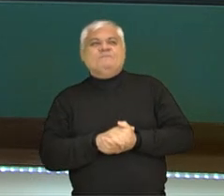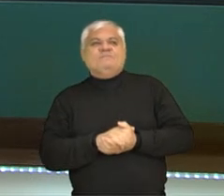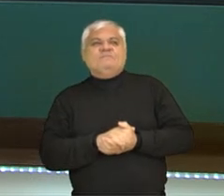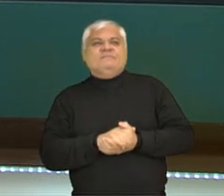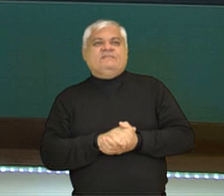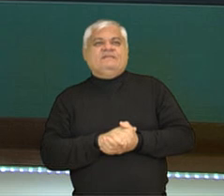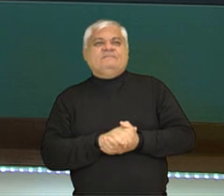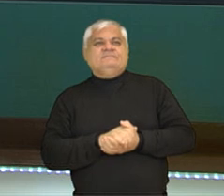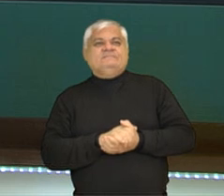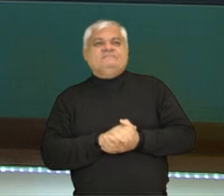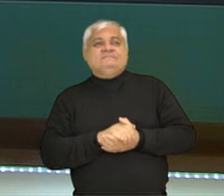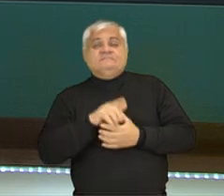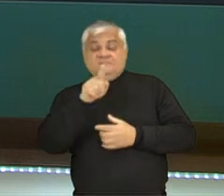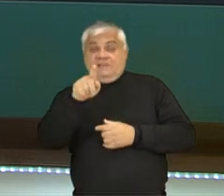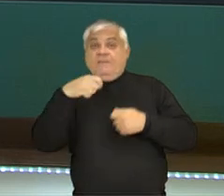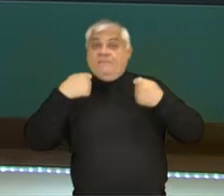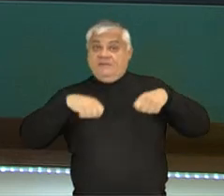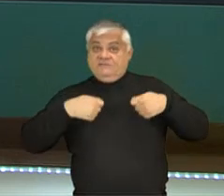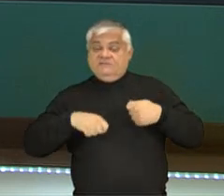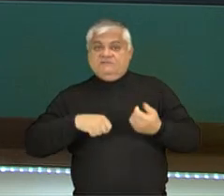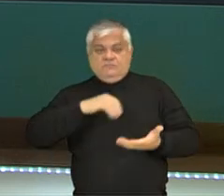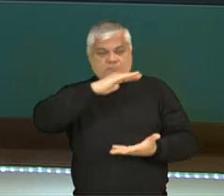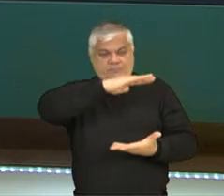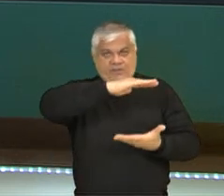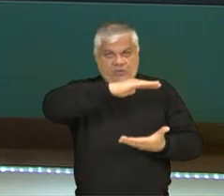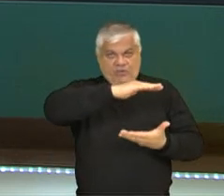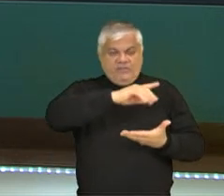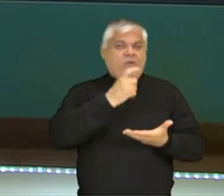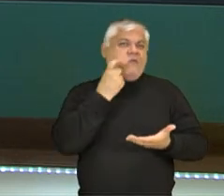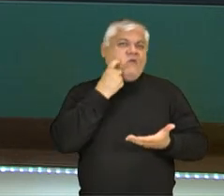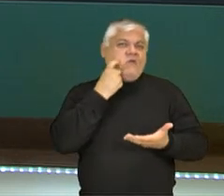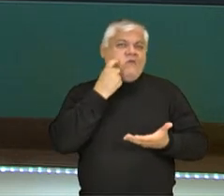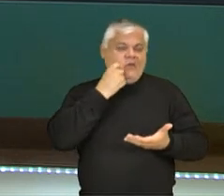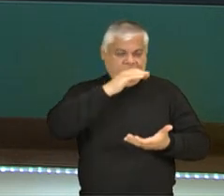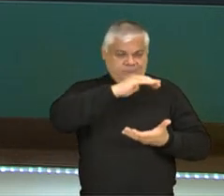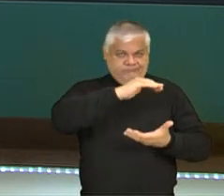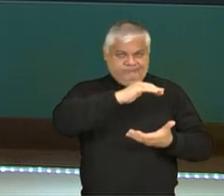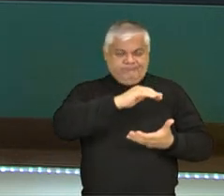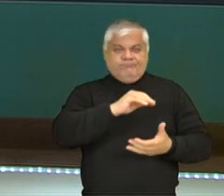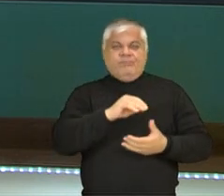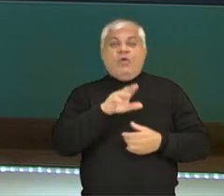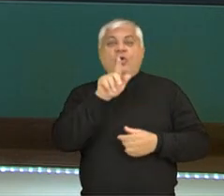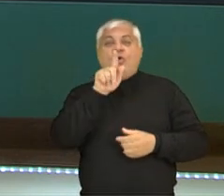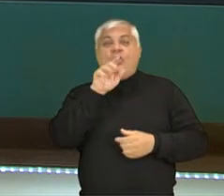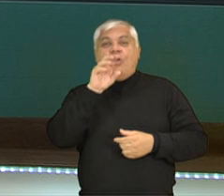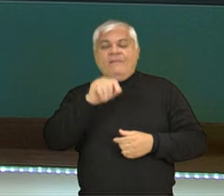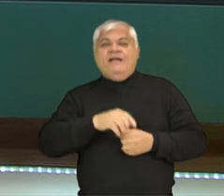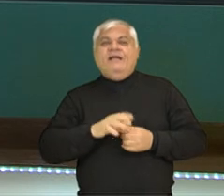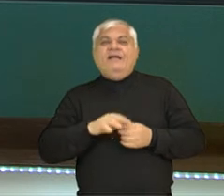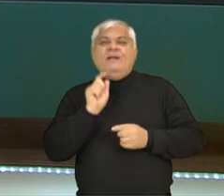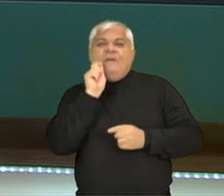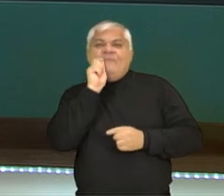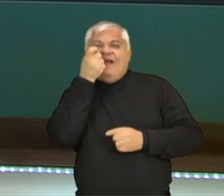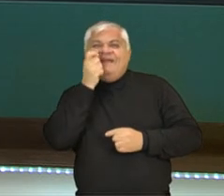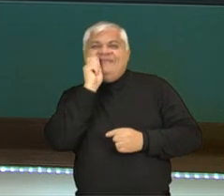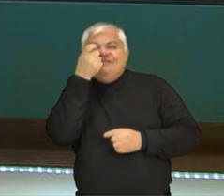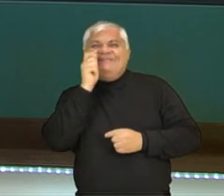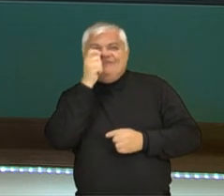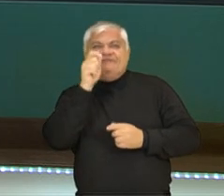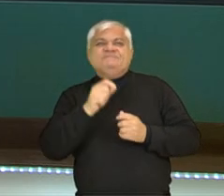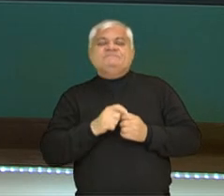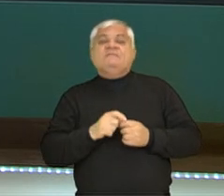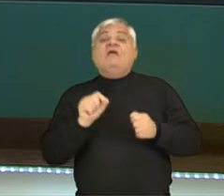né? Você vai precisar de um pacote de balinhas de gomas e palitinhos de dentes. E aí você